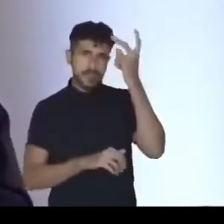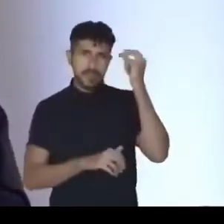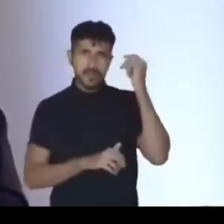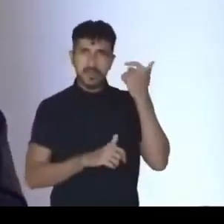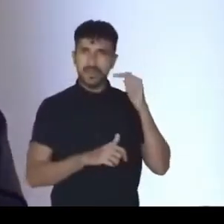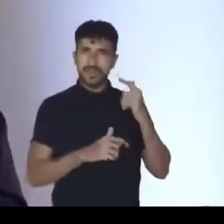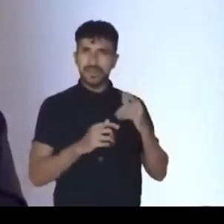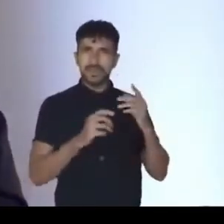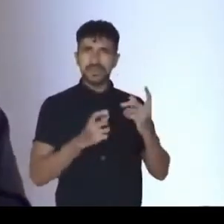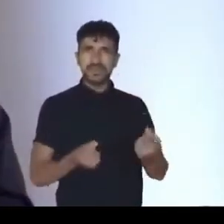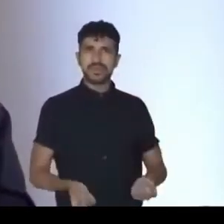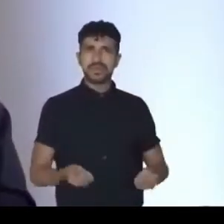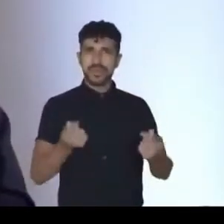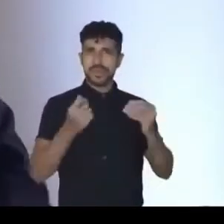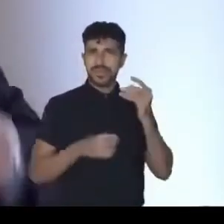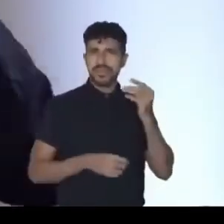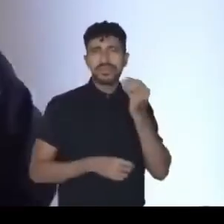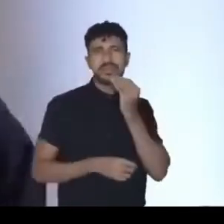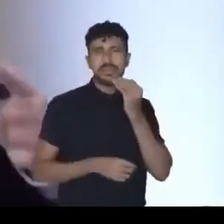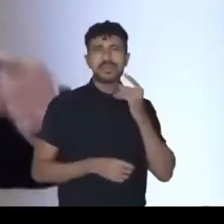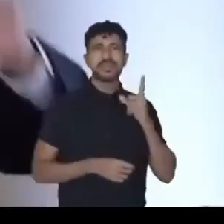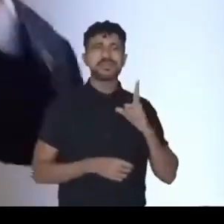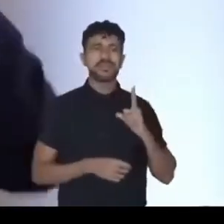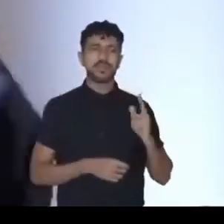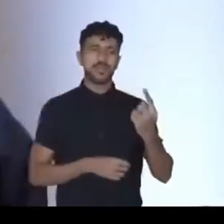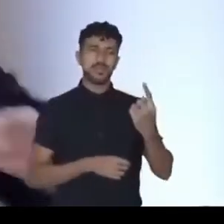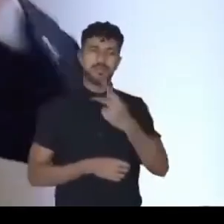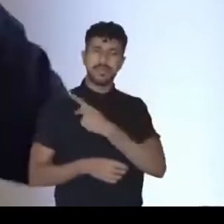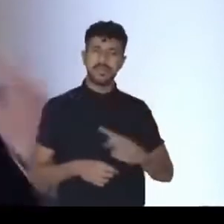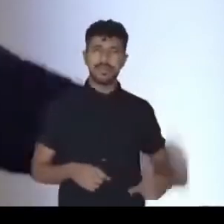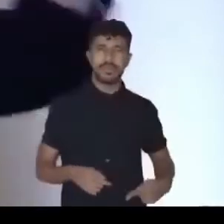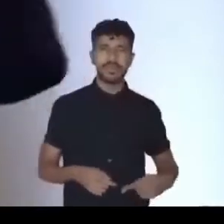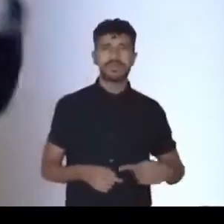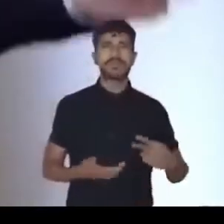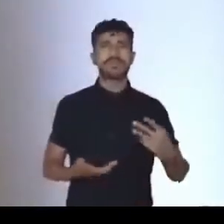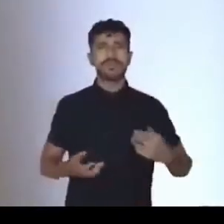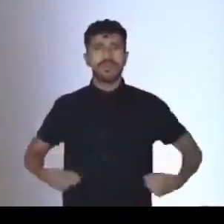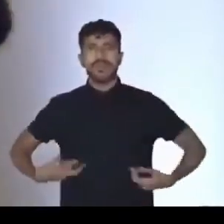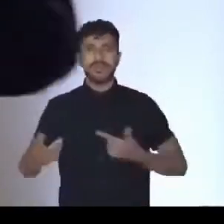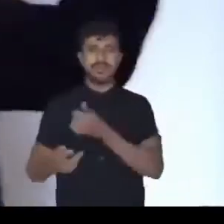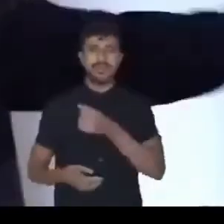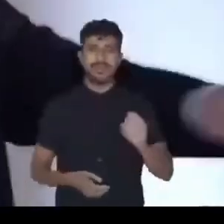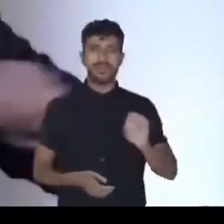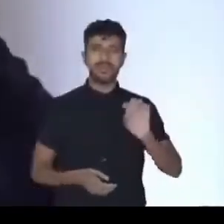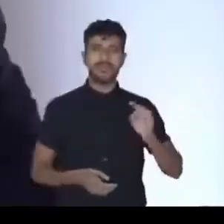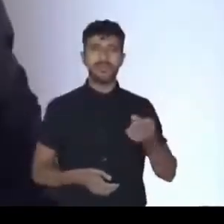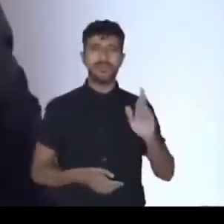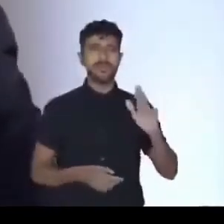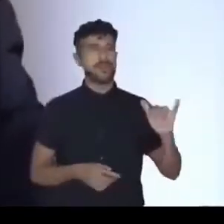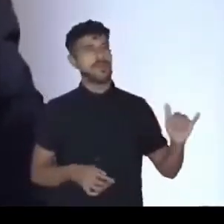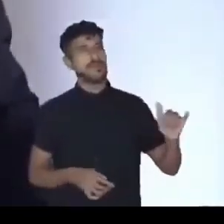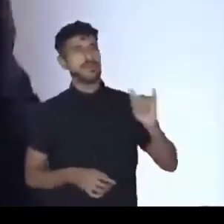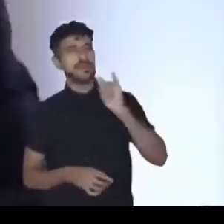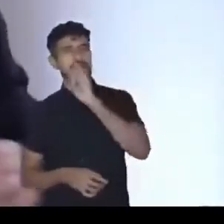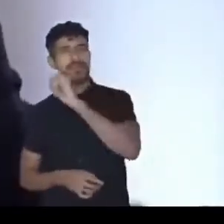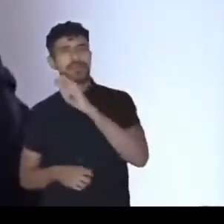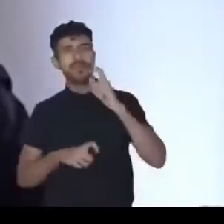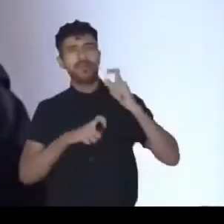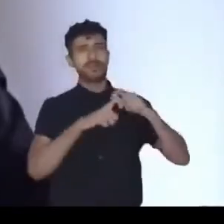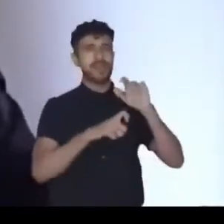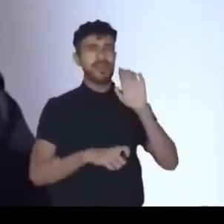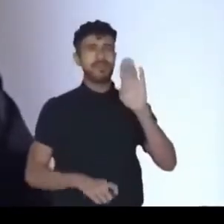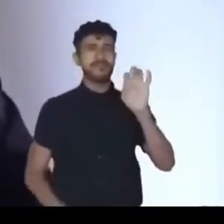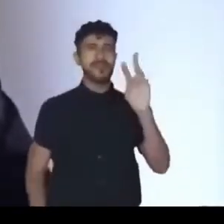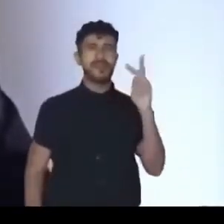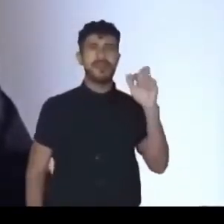Tem um presidente da República que gasta 600 mil reais num avião para trazer um médico da Bahamas para dizer que ele não sabe comer